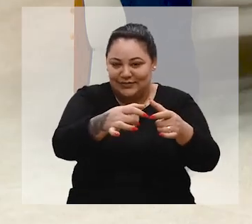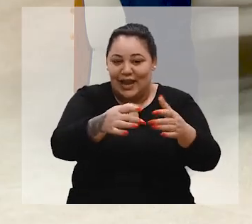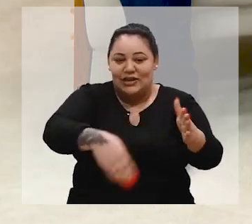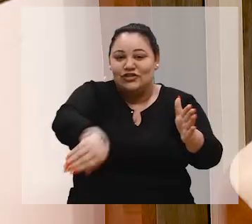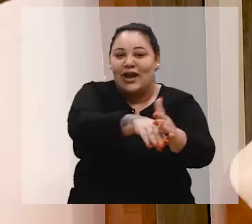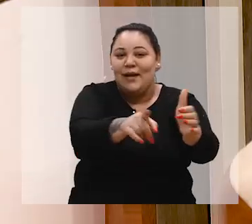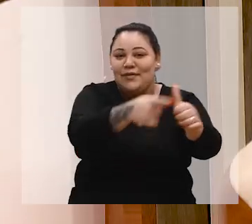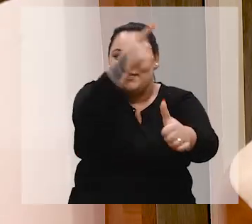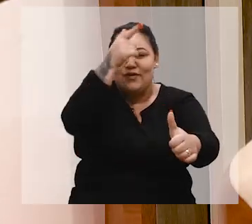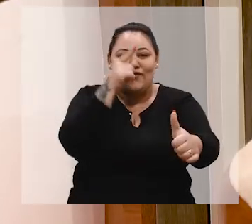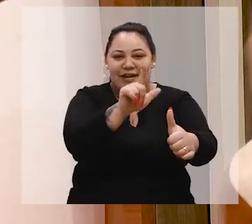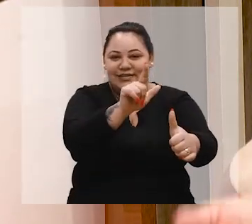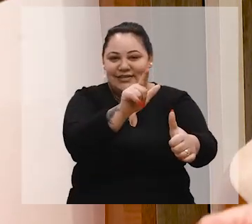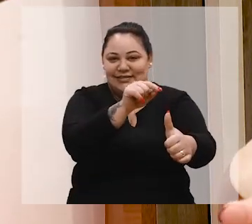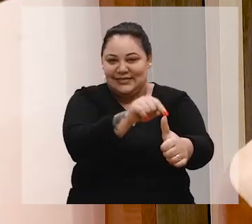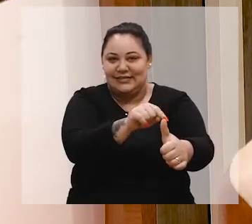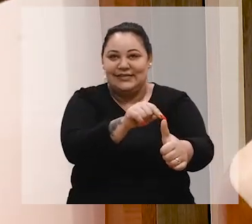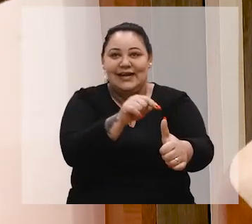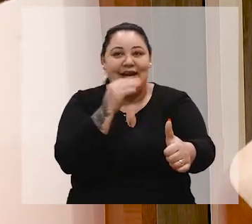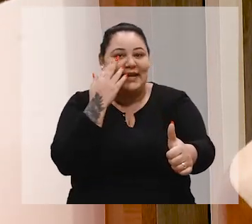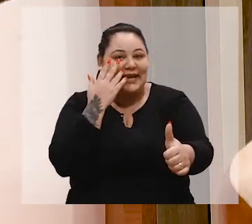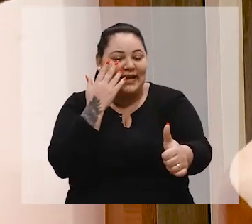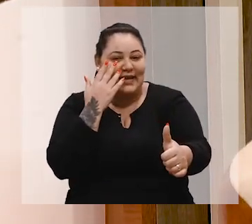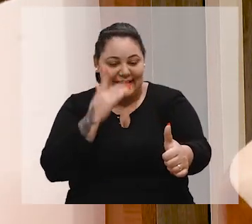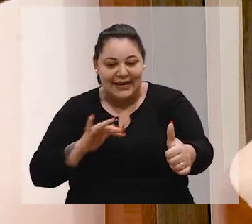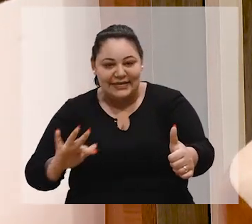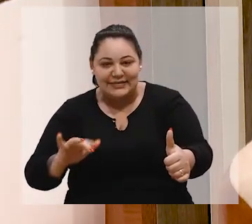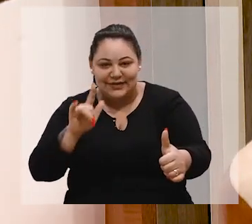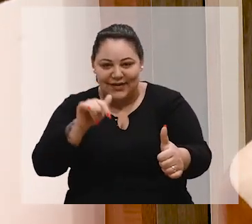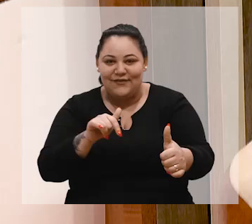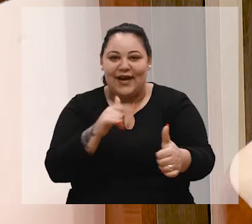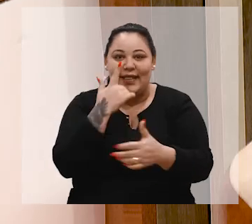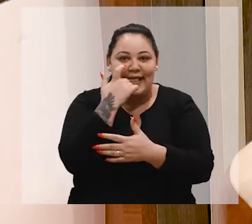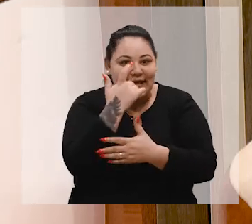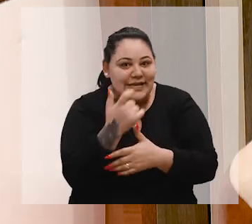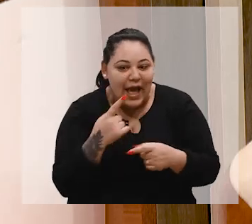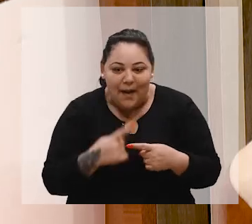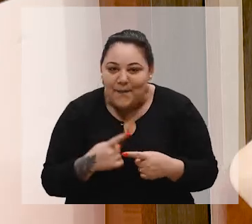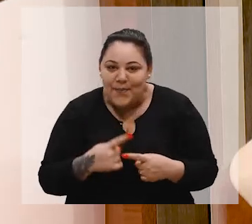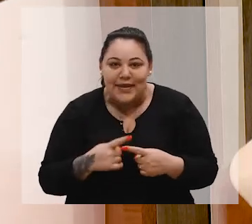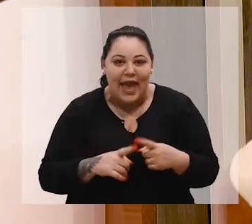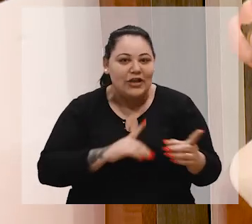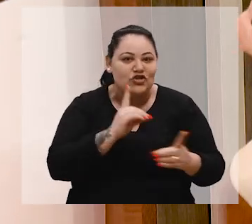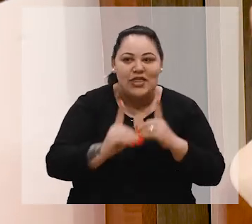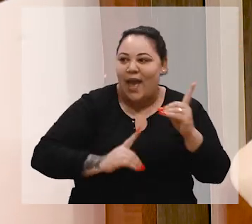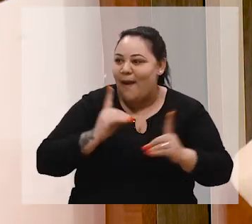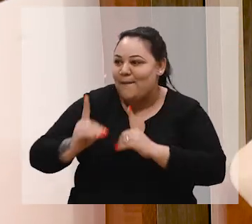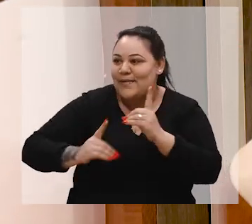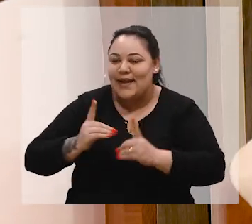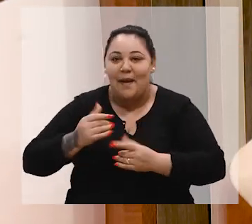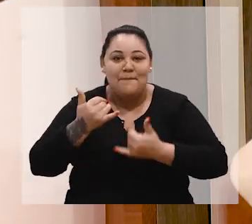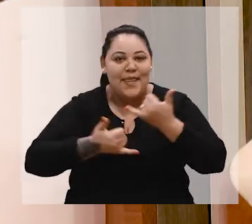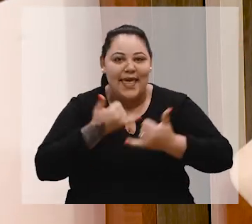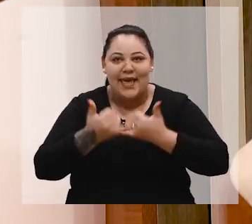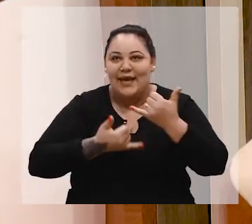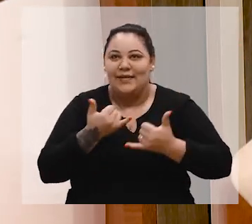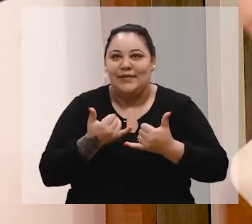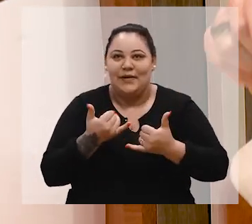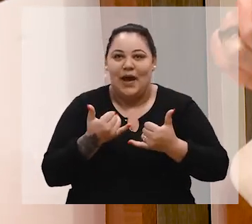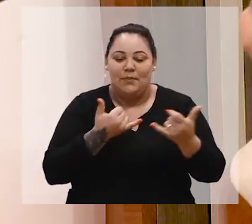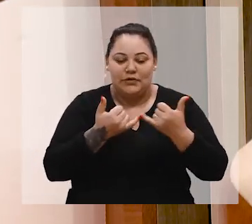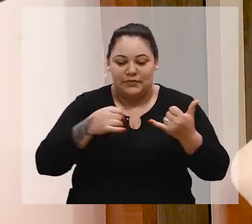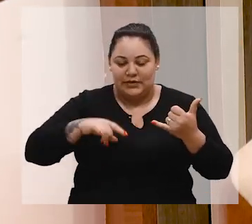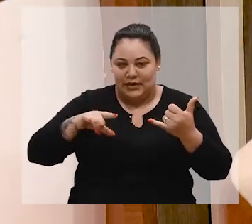chegar primeiro ganha. Que é isso que a criança vai ficar interessada, é dinâmico, né? Sim, sim. Então, quando cai o